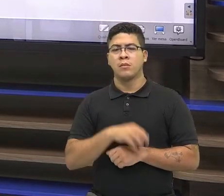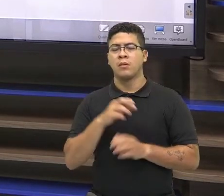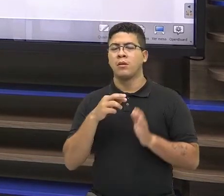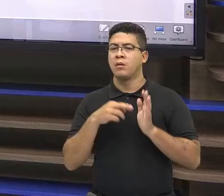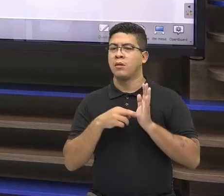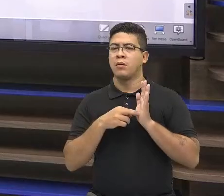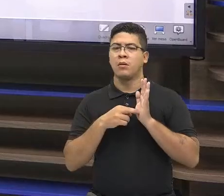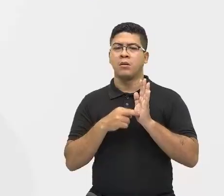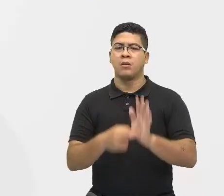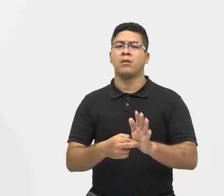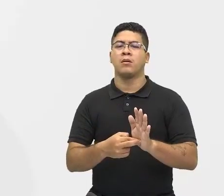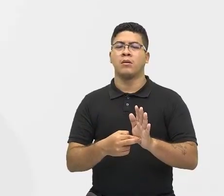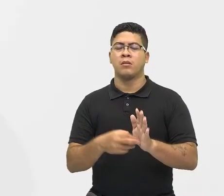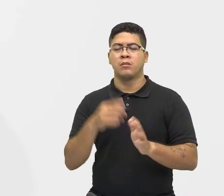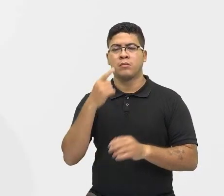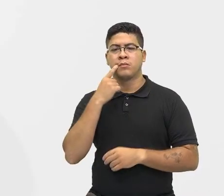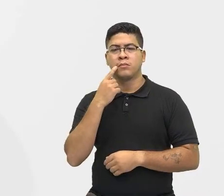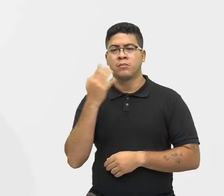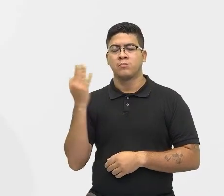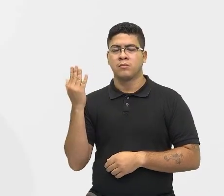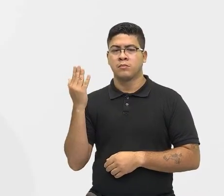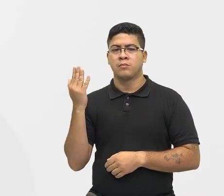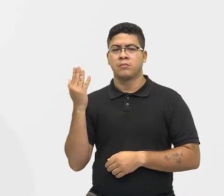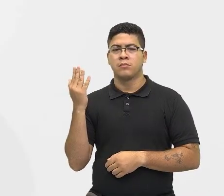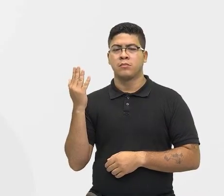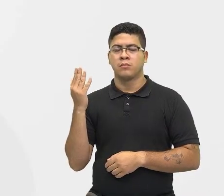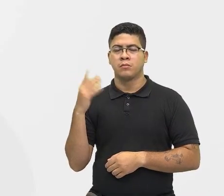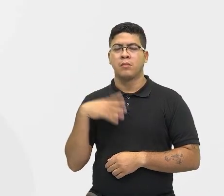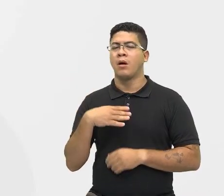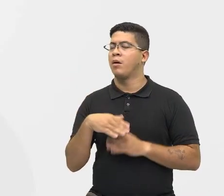né, que é um dos